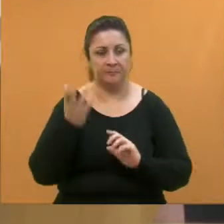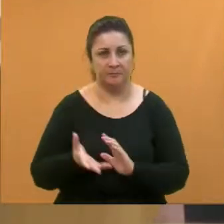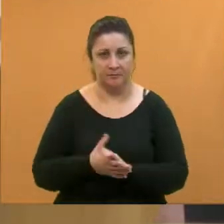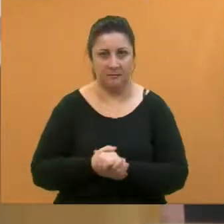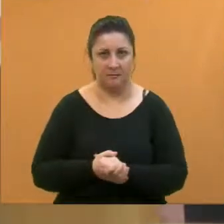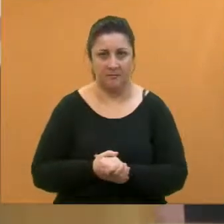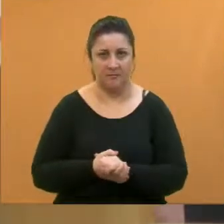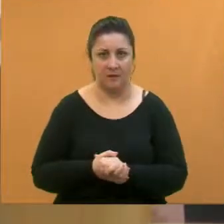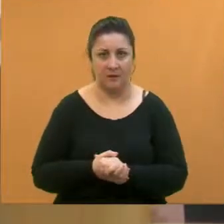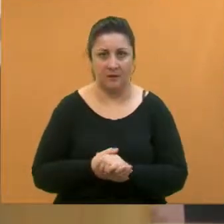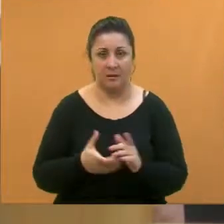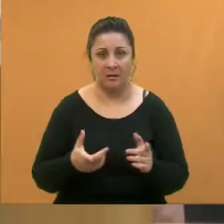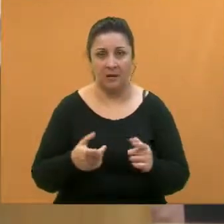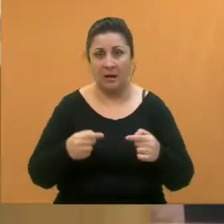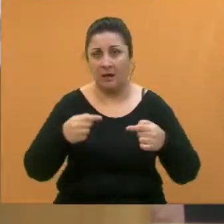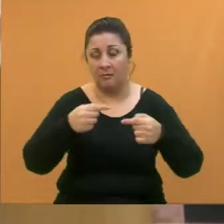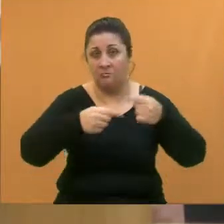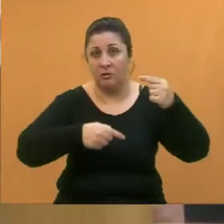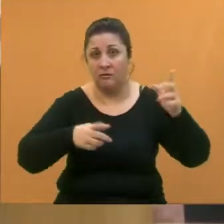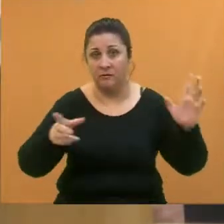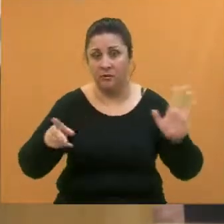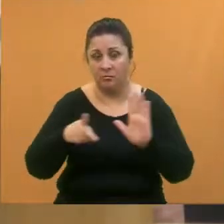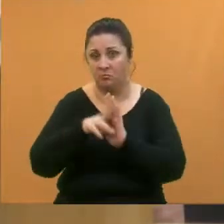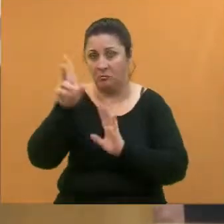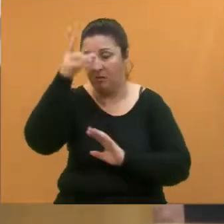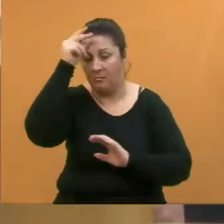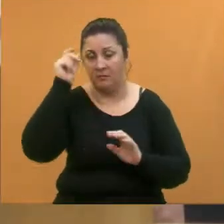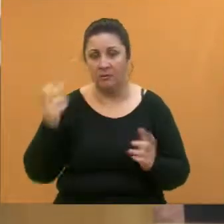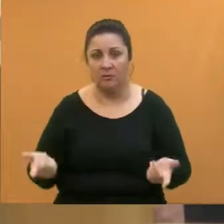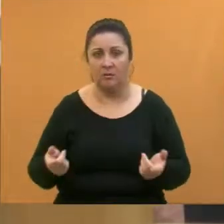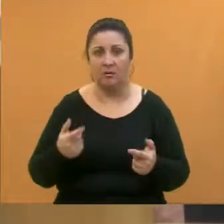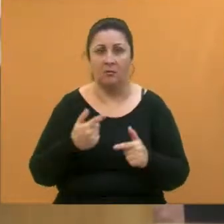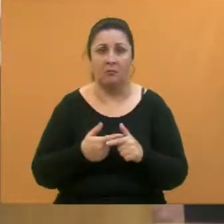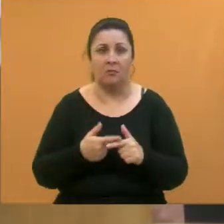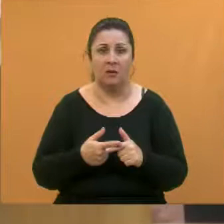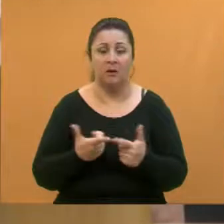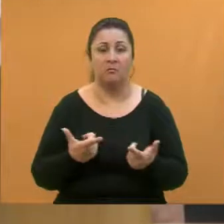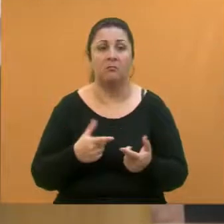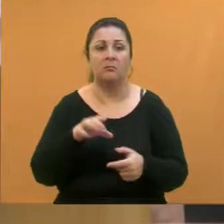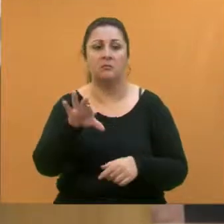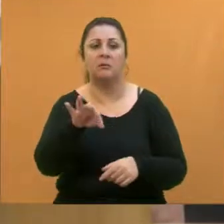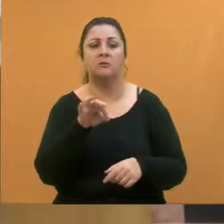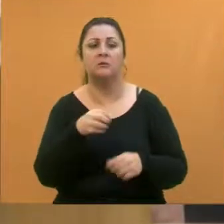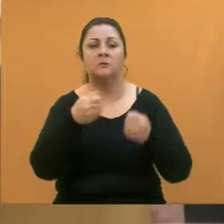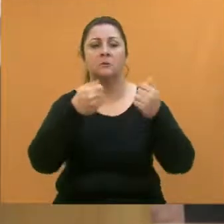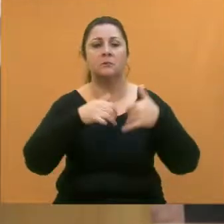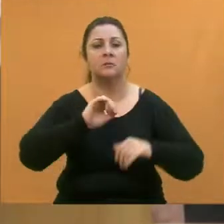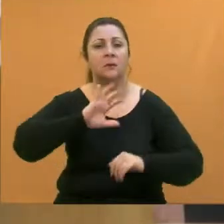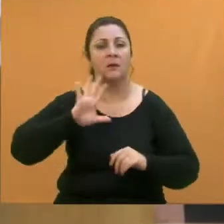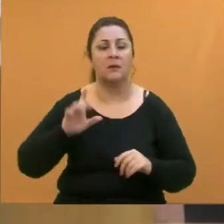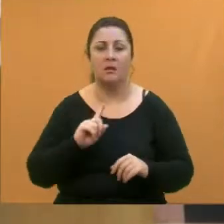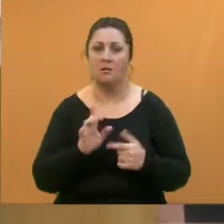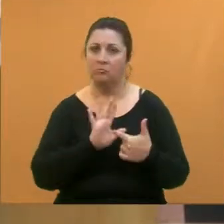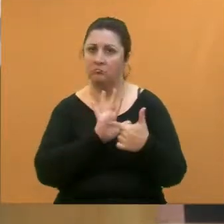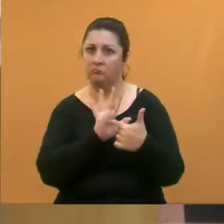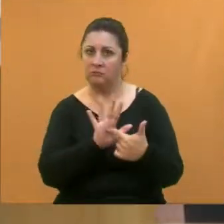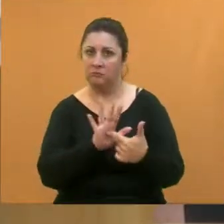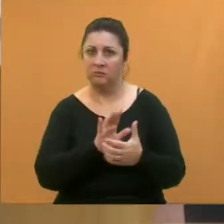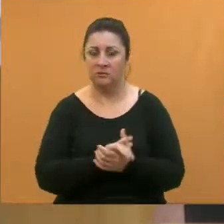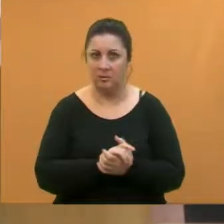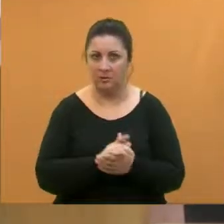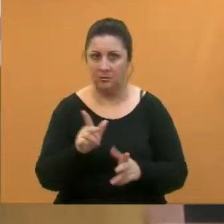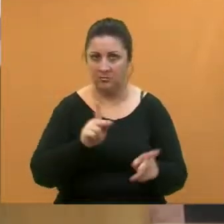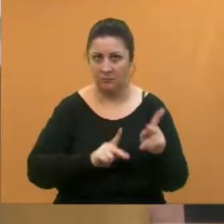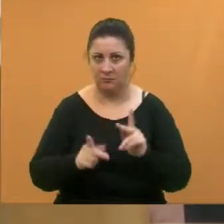sendo vereador de oposição, por ter coerência nas minhas decisões e não passar uma imagem para a